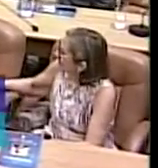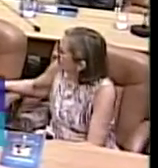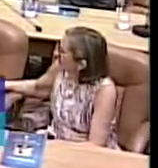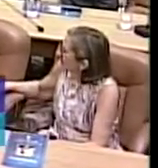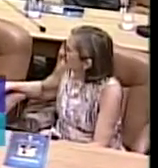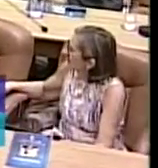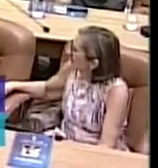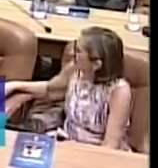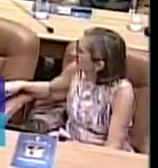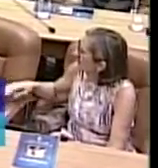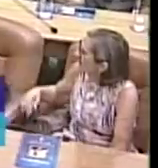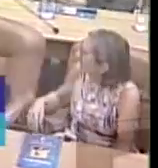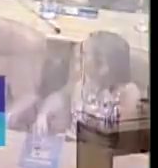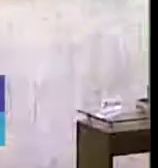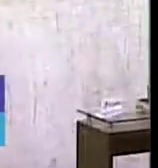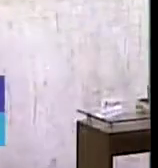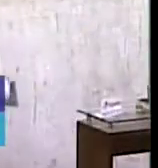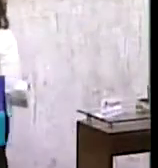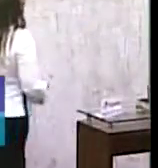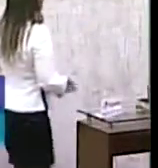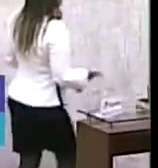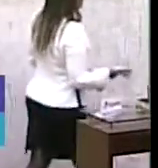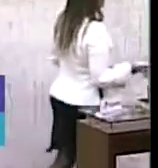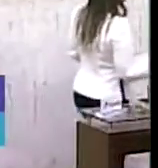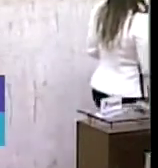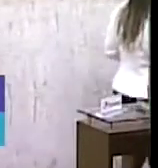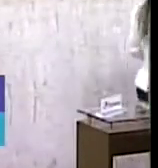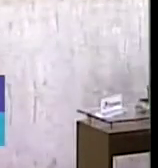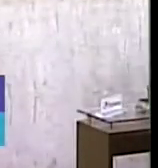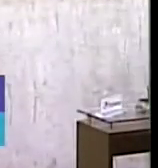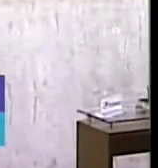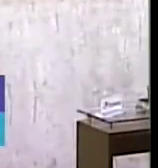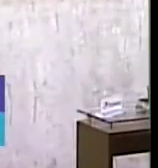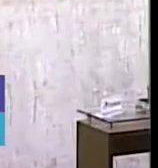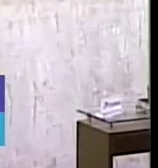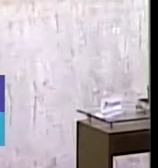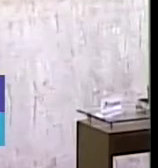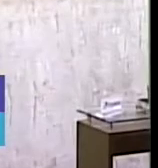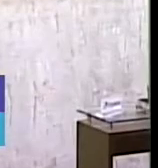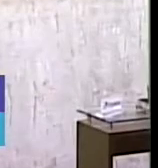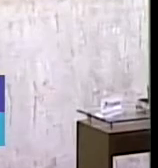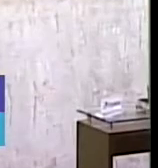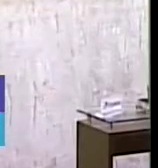Passamos a palavra à deputada Maria Mendonça para falar em nome da Assembleia Legislativa.